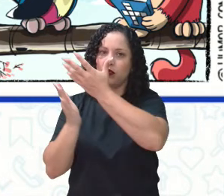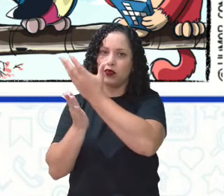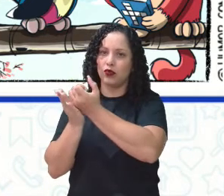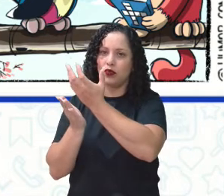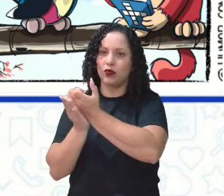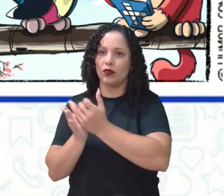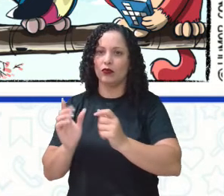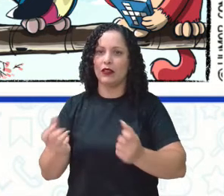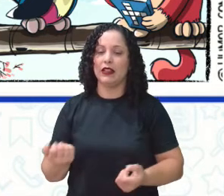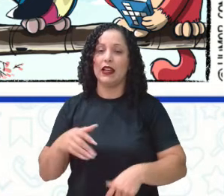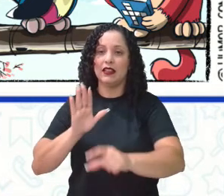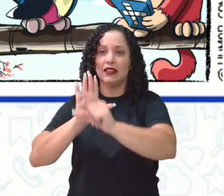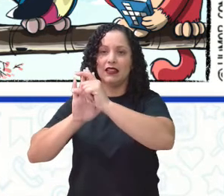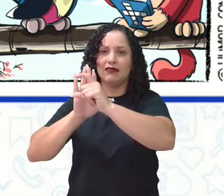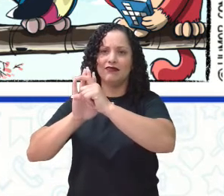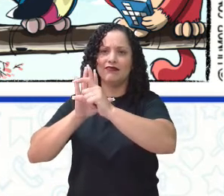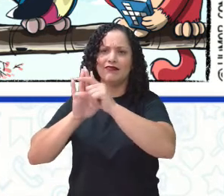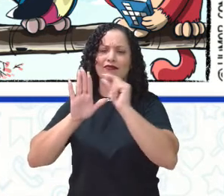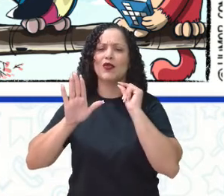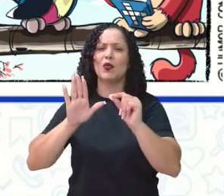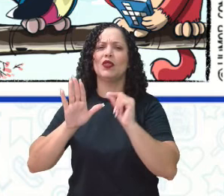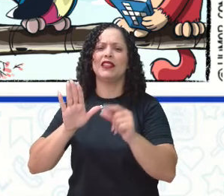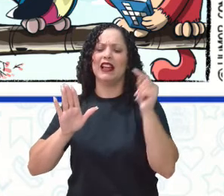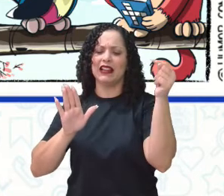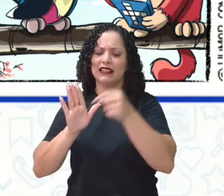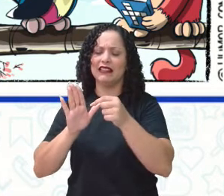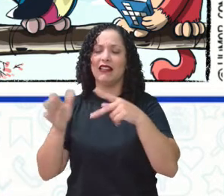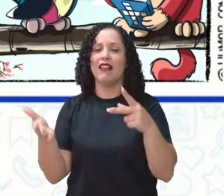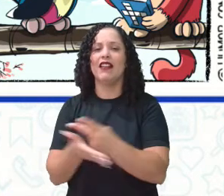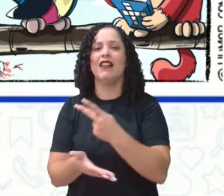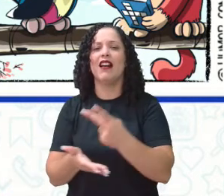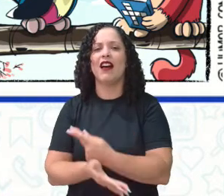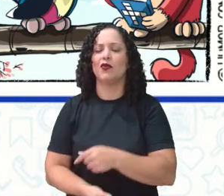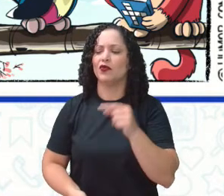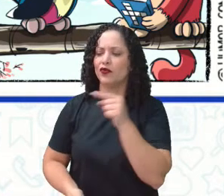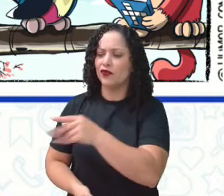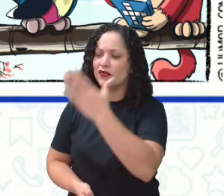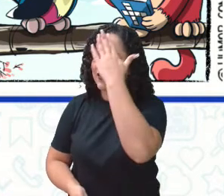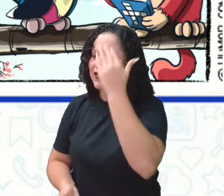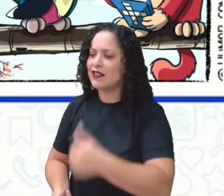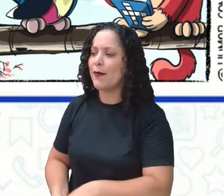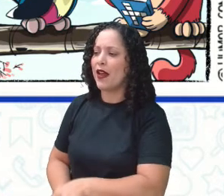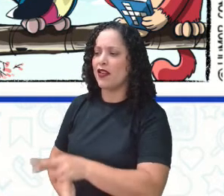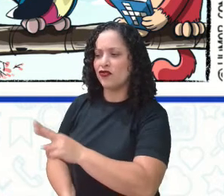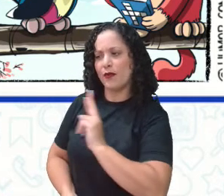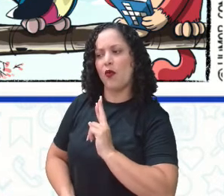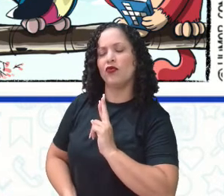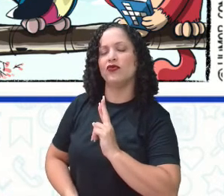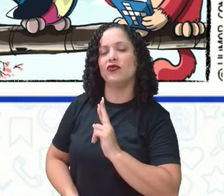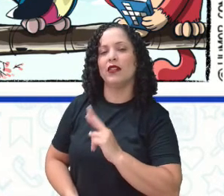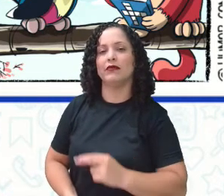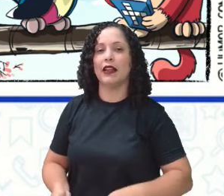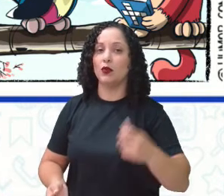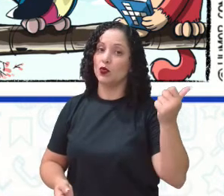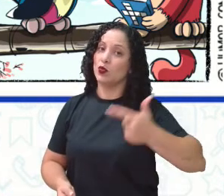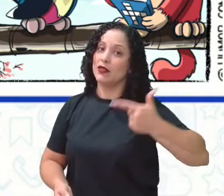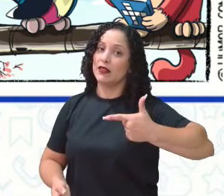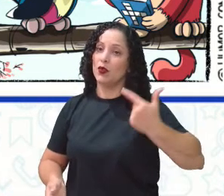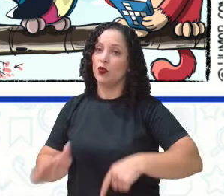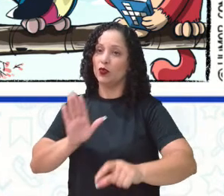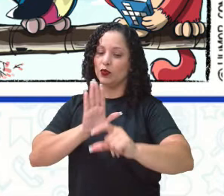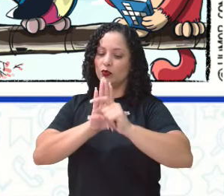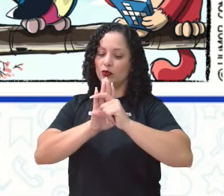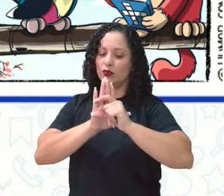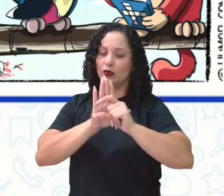errado. Você sabe a resposta, Tuca? E aí no segundo quadrinho diz assim, não sei se vocês conseguem